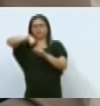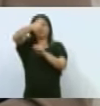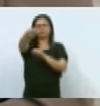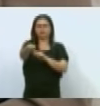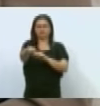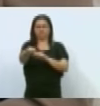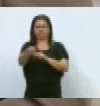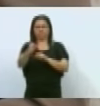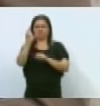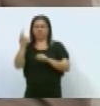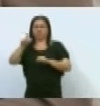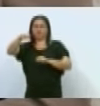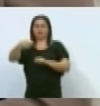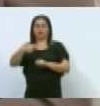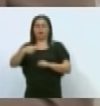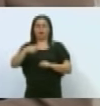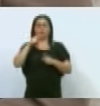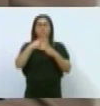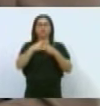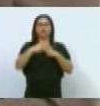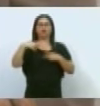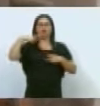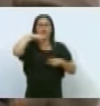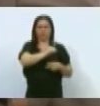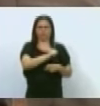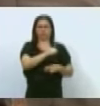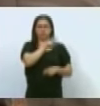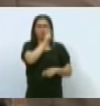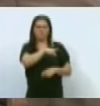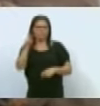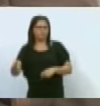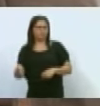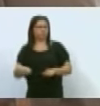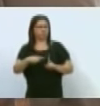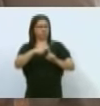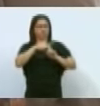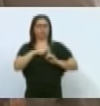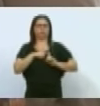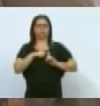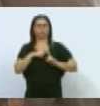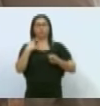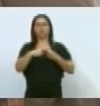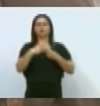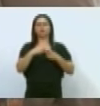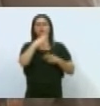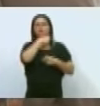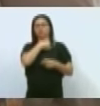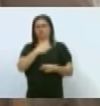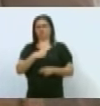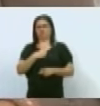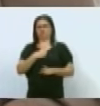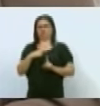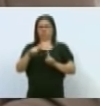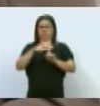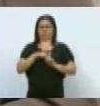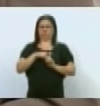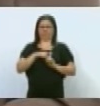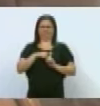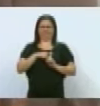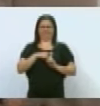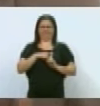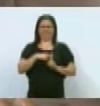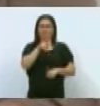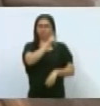ser rápido. É. Né? Você vê assim, meu sinal, professora Cruz. Porque tem essa cruz. Ah, entendi. Eu uso essa cruz. Você